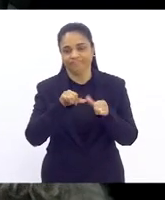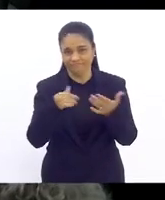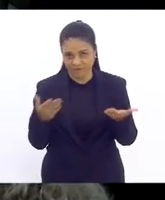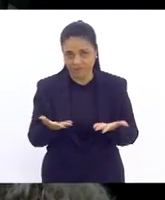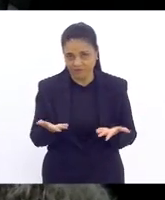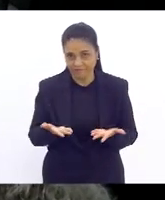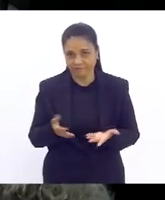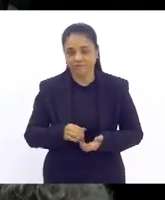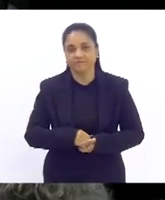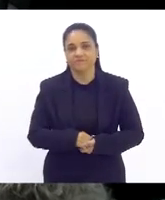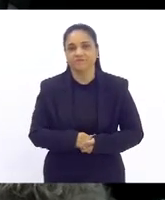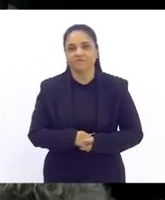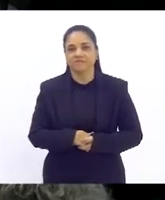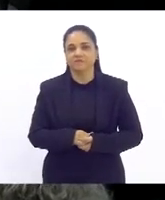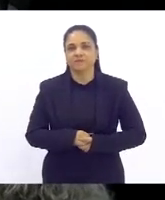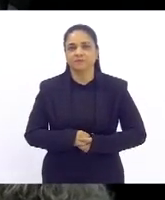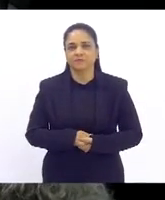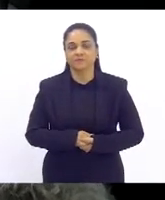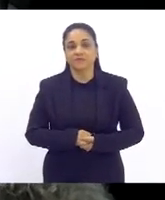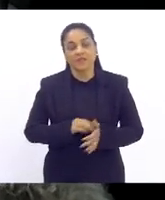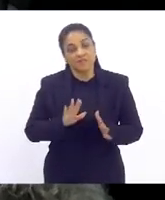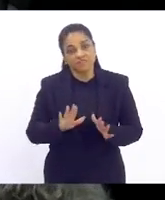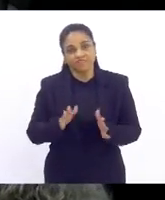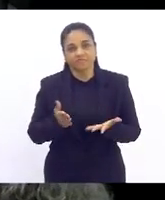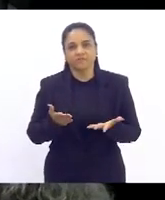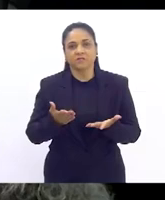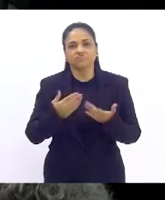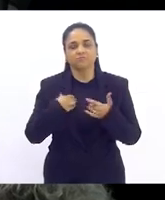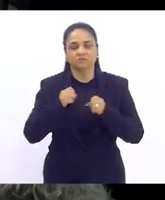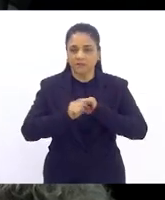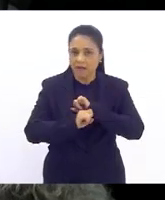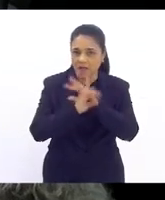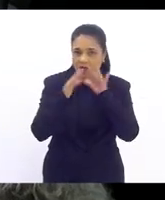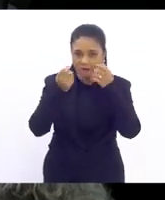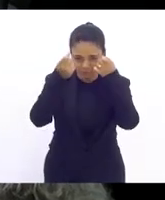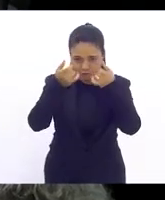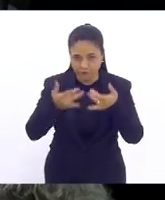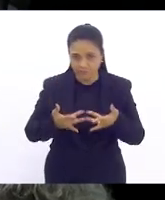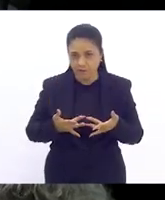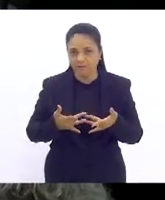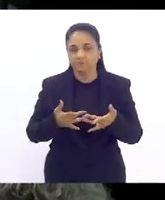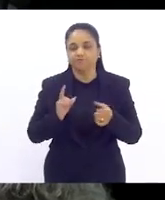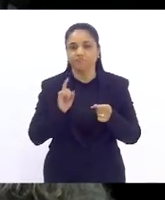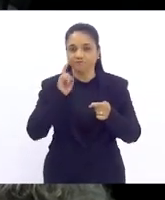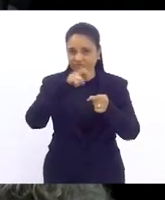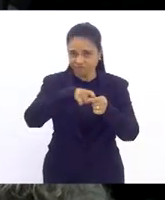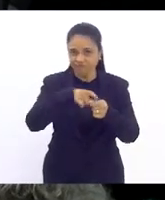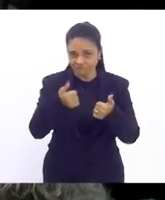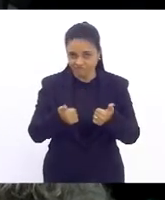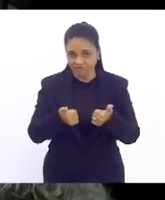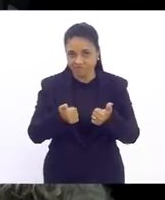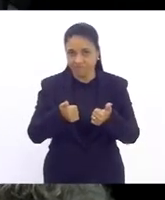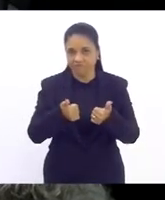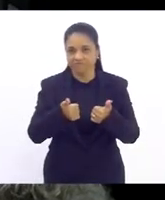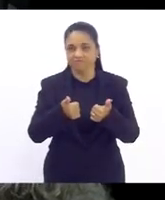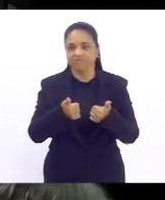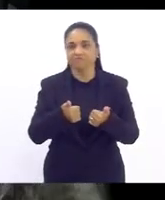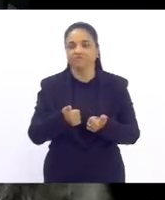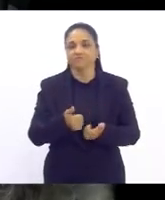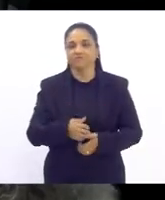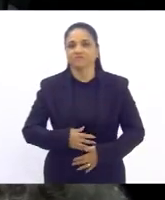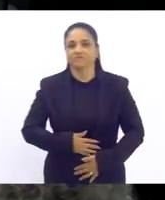né Mas enfim só para deixar isso consignado por favor gente esgoto de